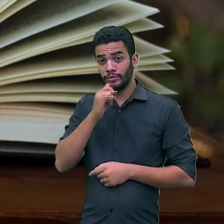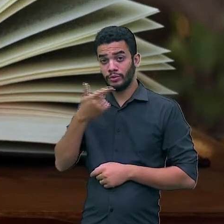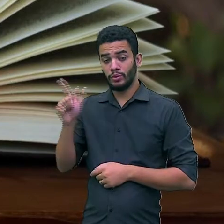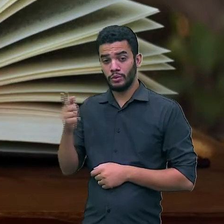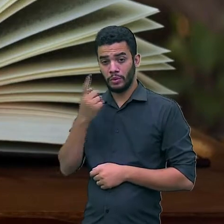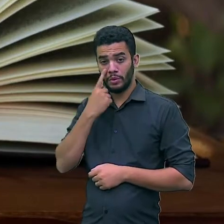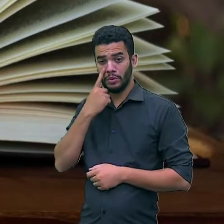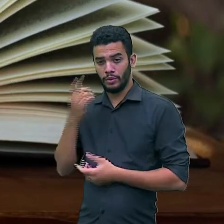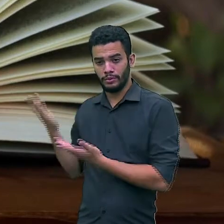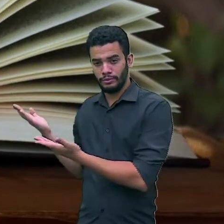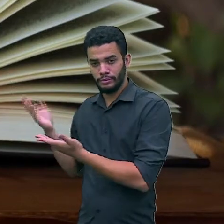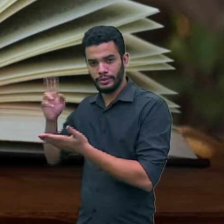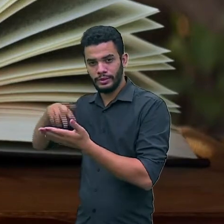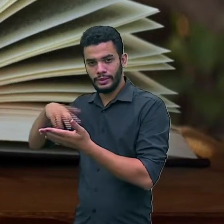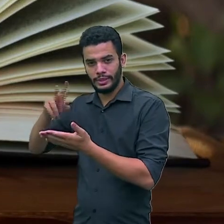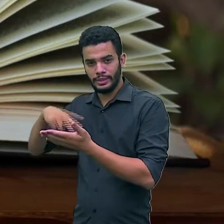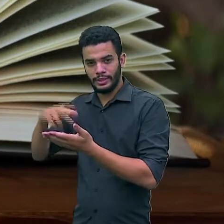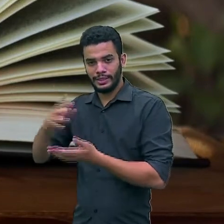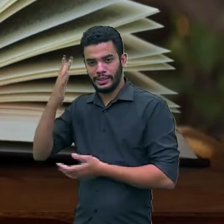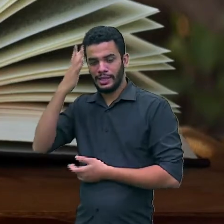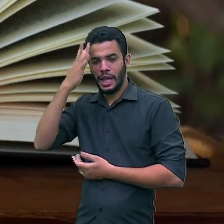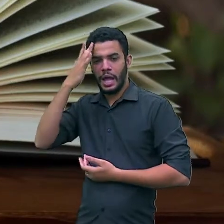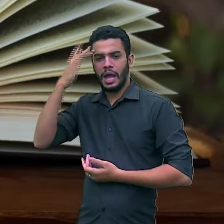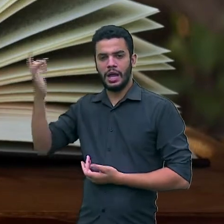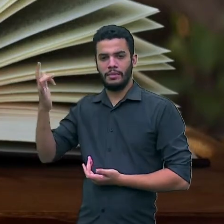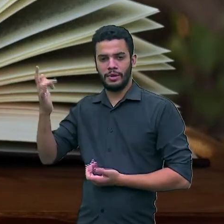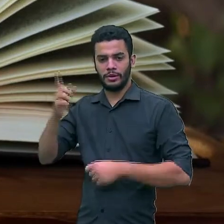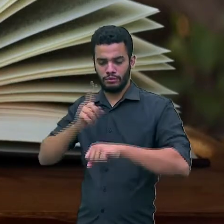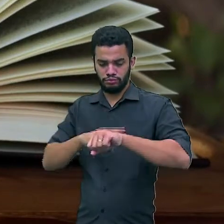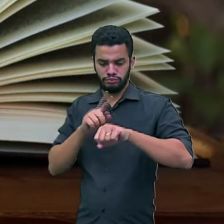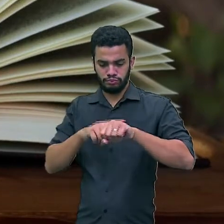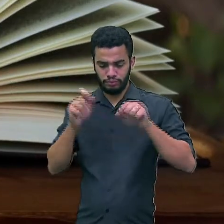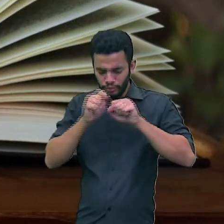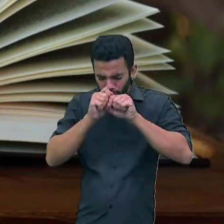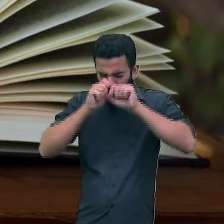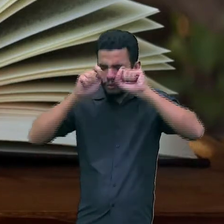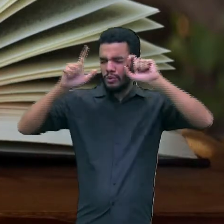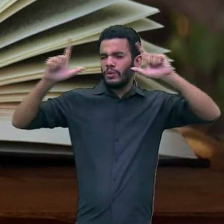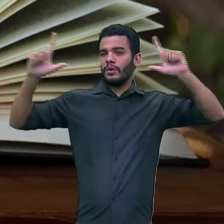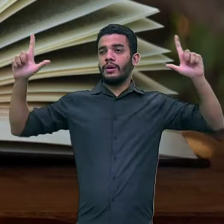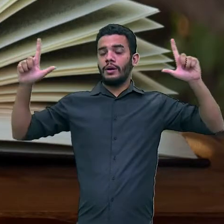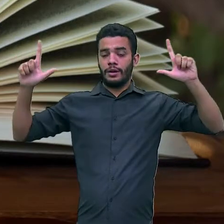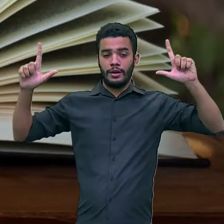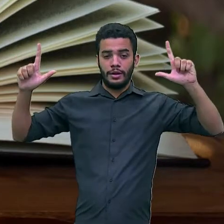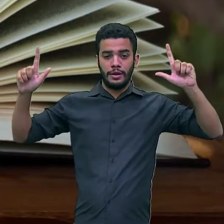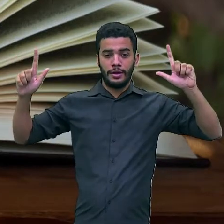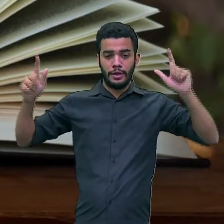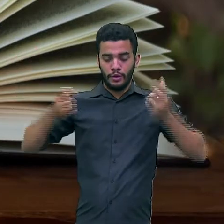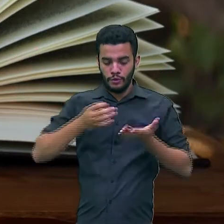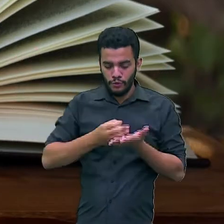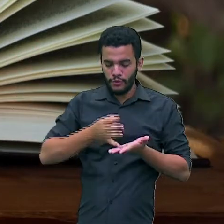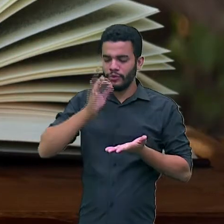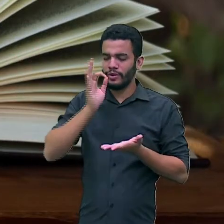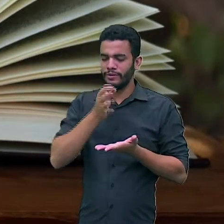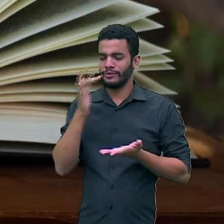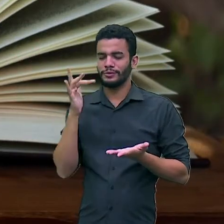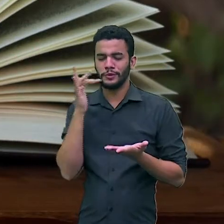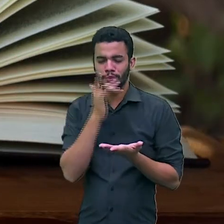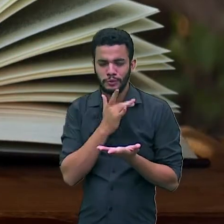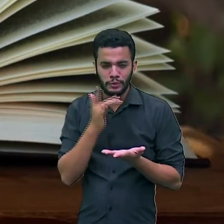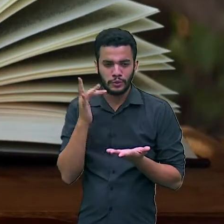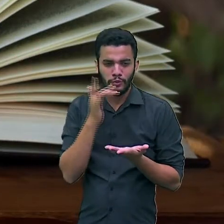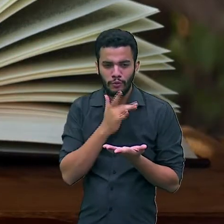Leia aqui comigo. Amanhã, quando me levantar, tomarei um delicioso café da